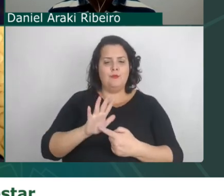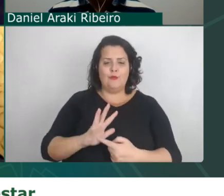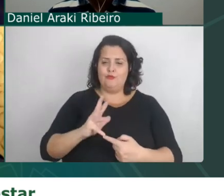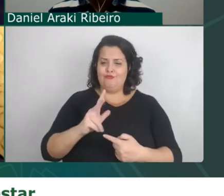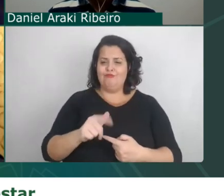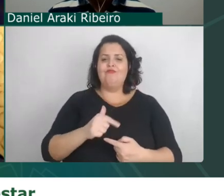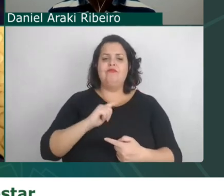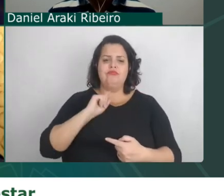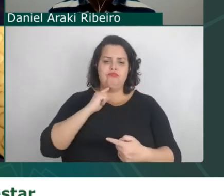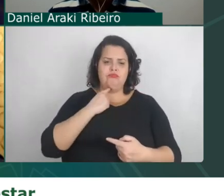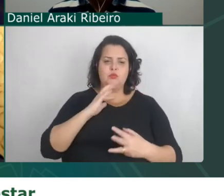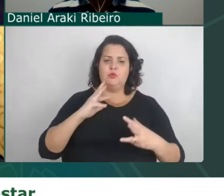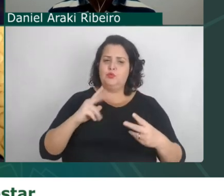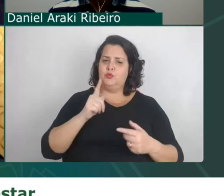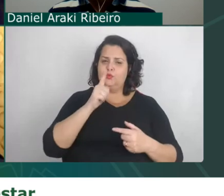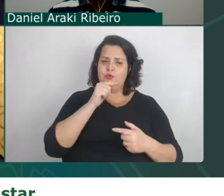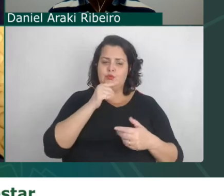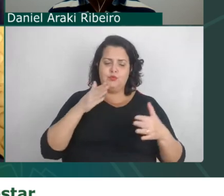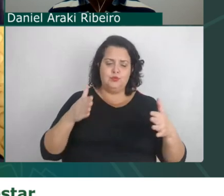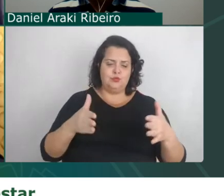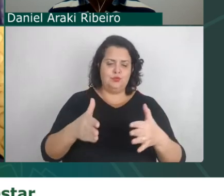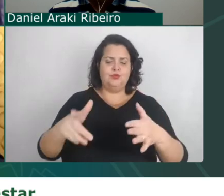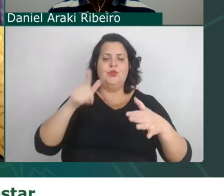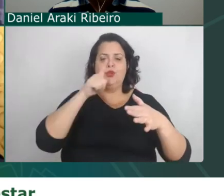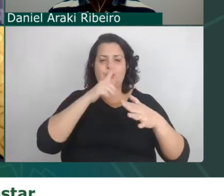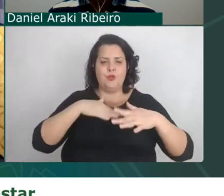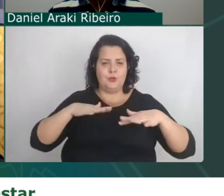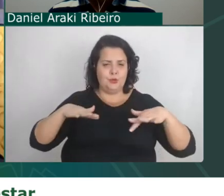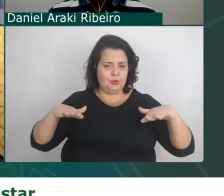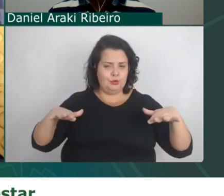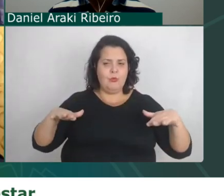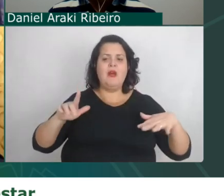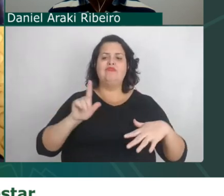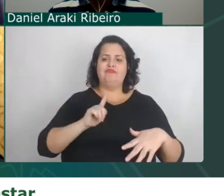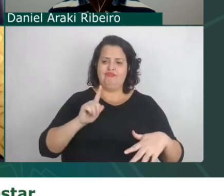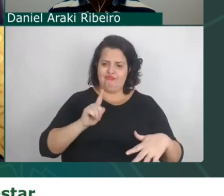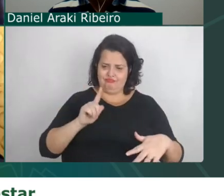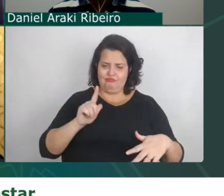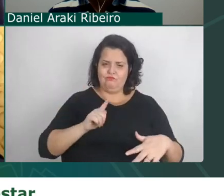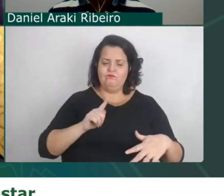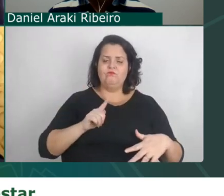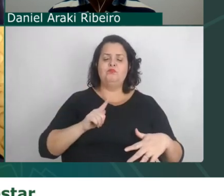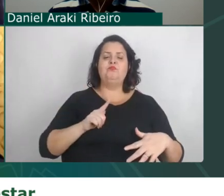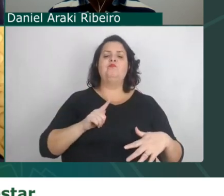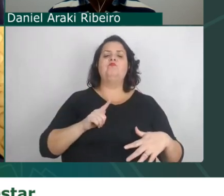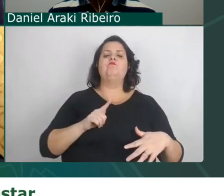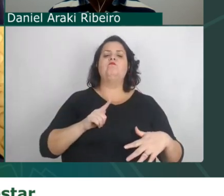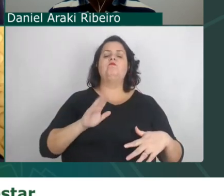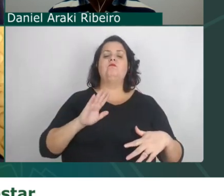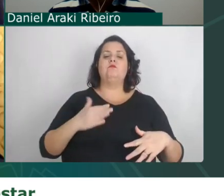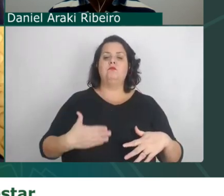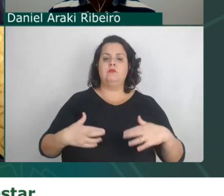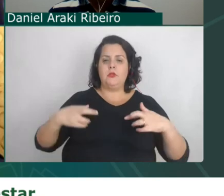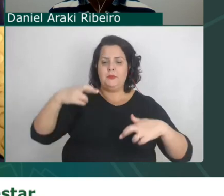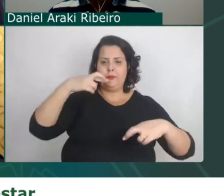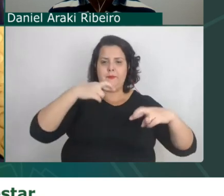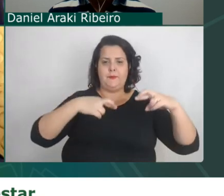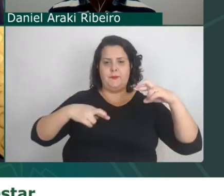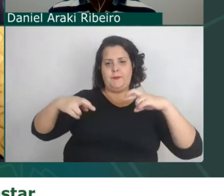ou seja, em concentrações já tóxicas. Então, o monitoramento de determinada substância